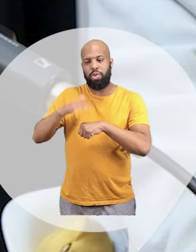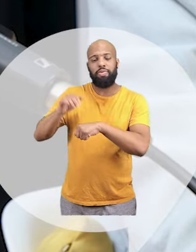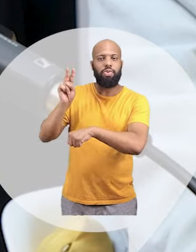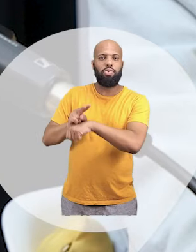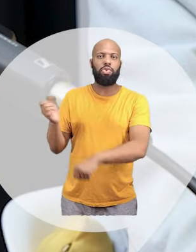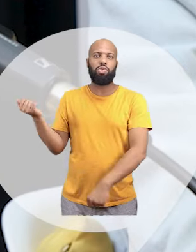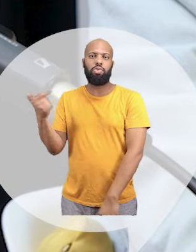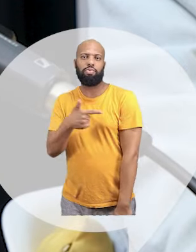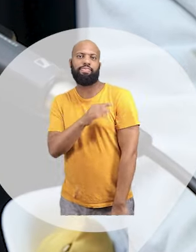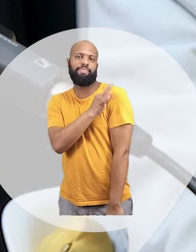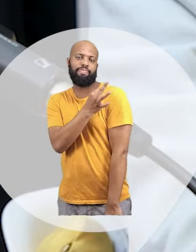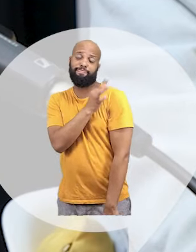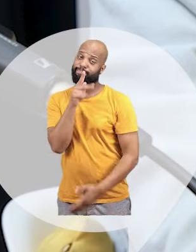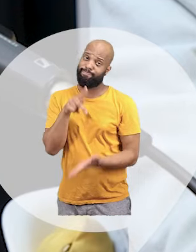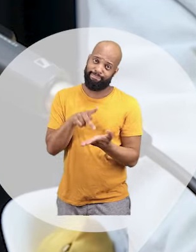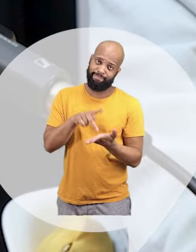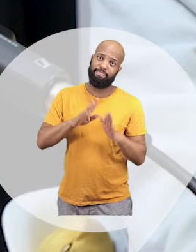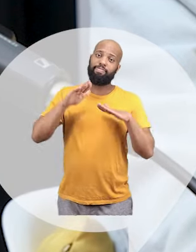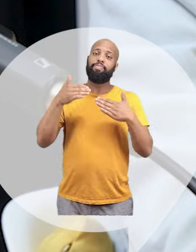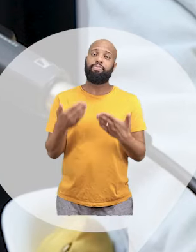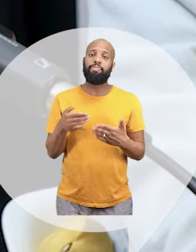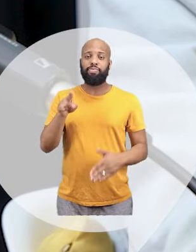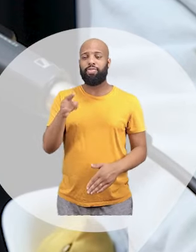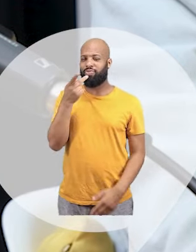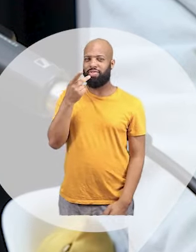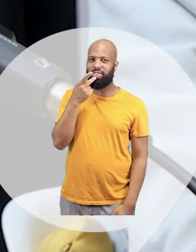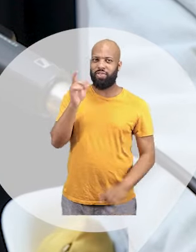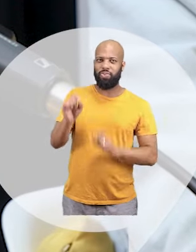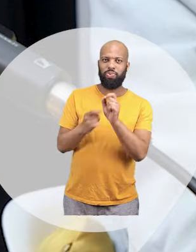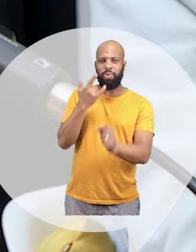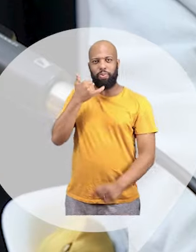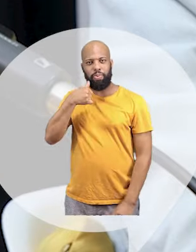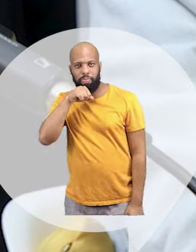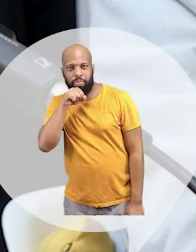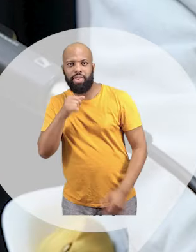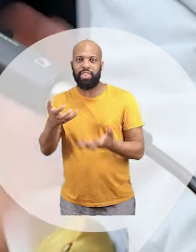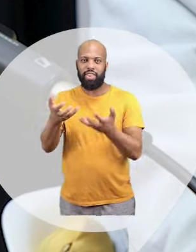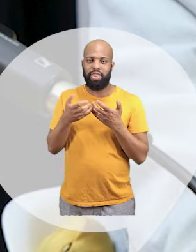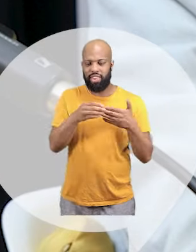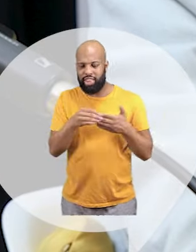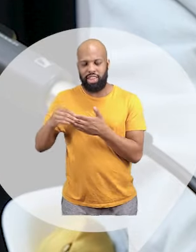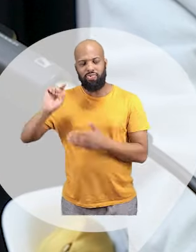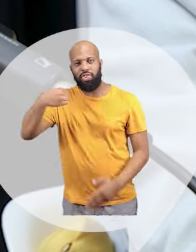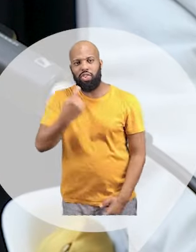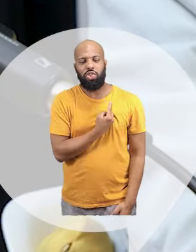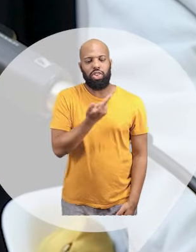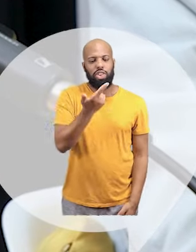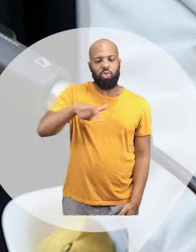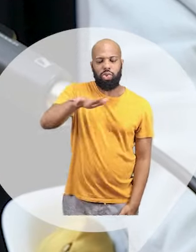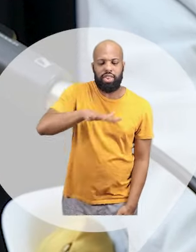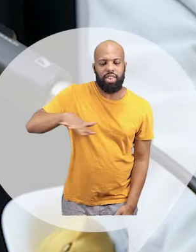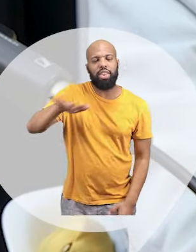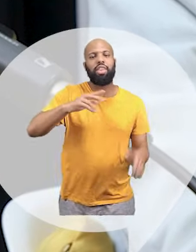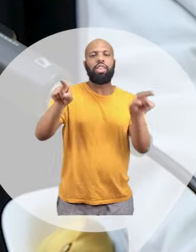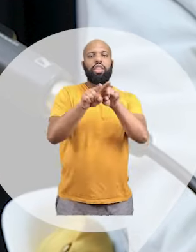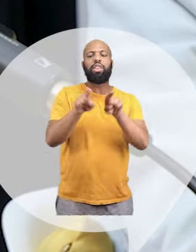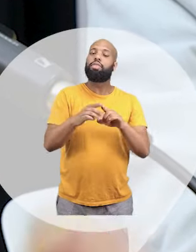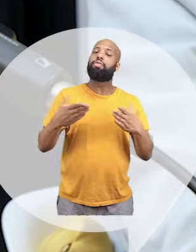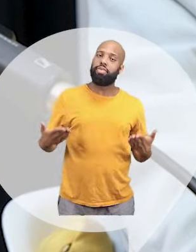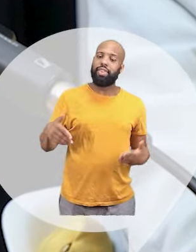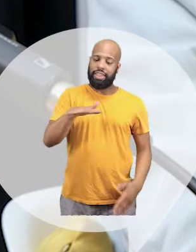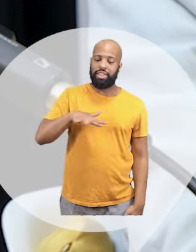do que cuidador cuidador do que técnica então tipo você tava falando os pais querem levar a gente para um outro uma outra área